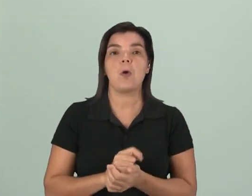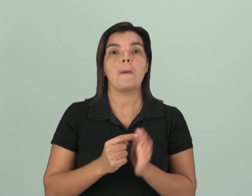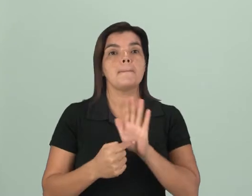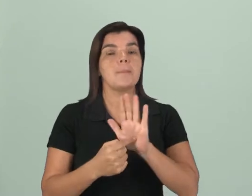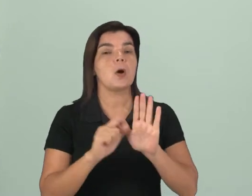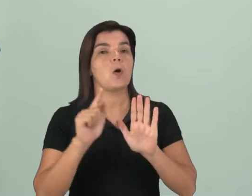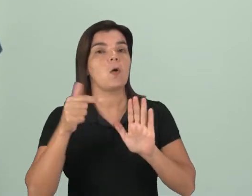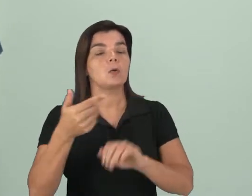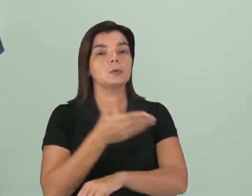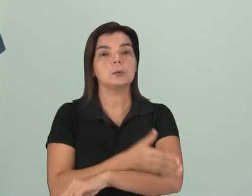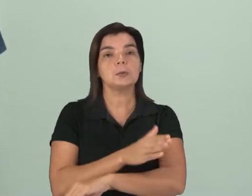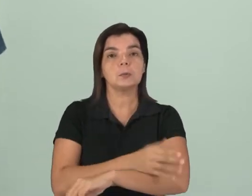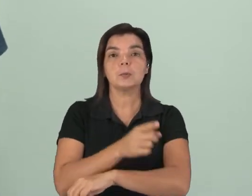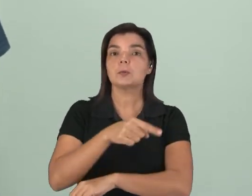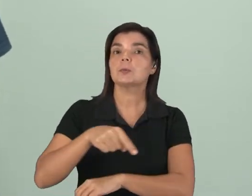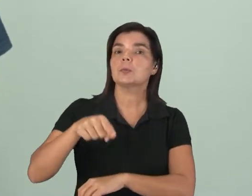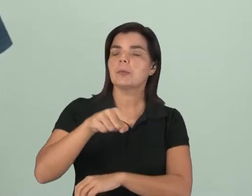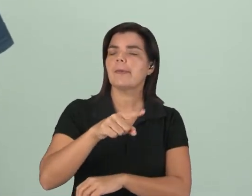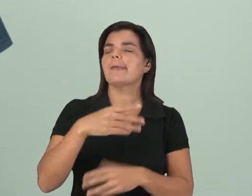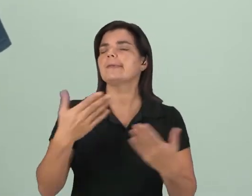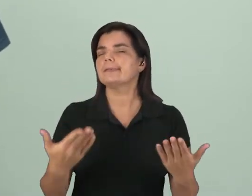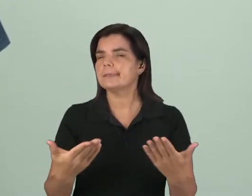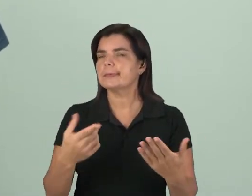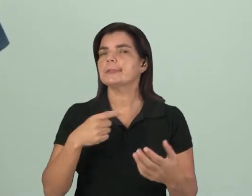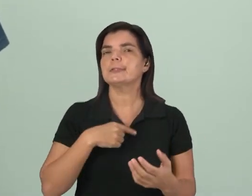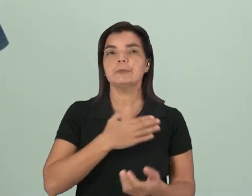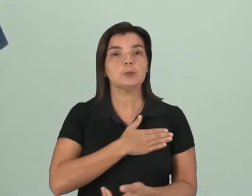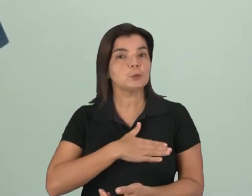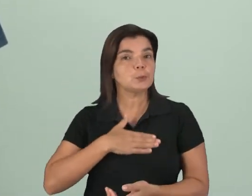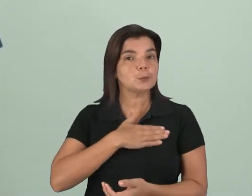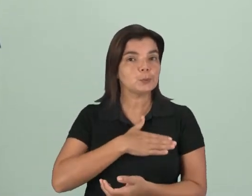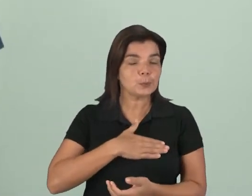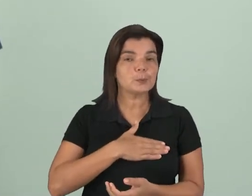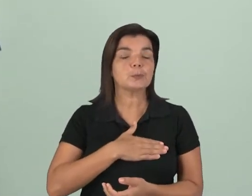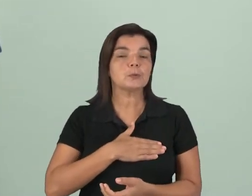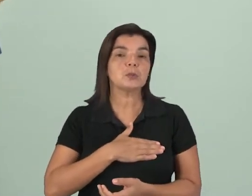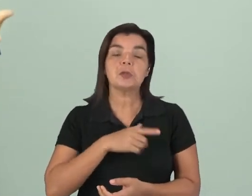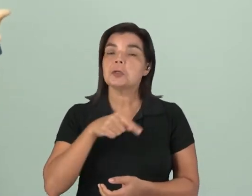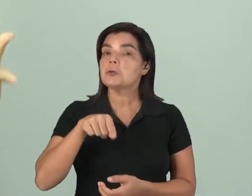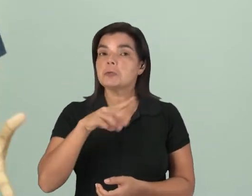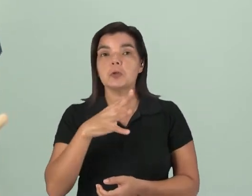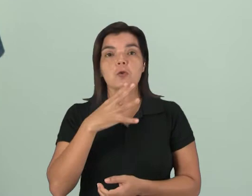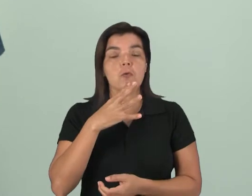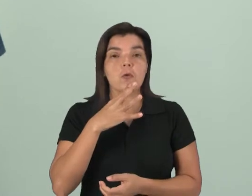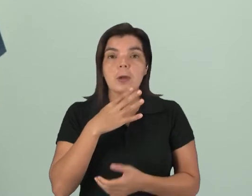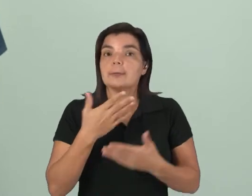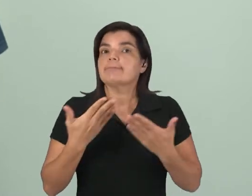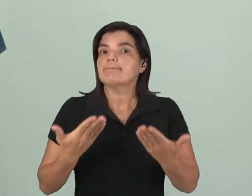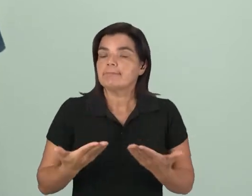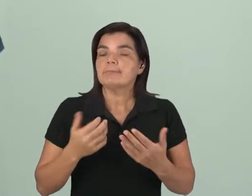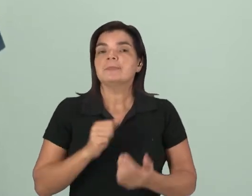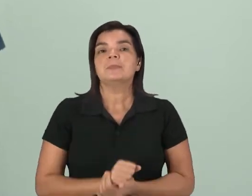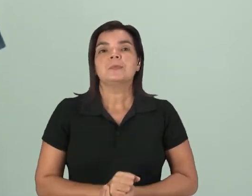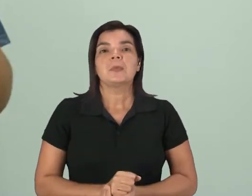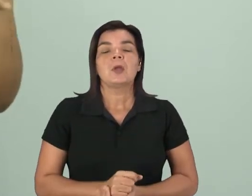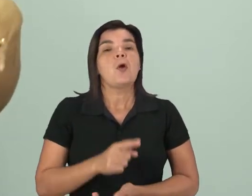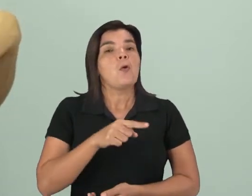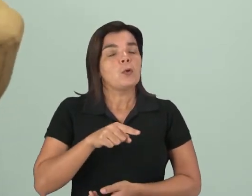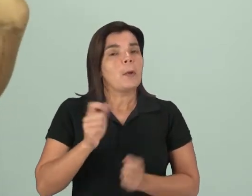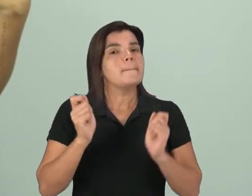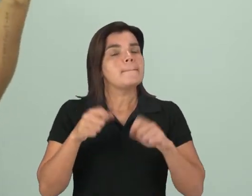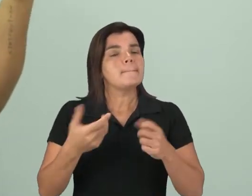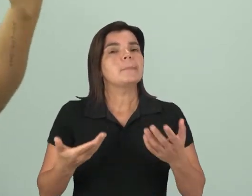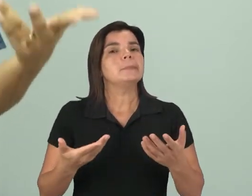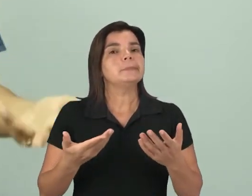mostrar outras práticas para vocês, porque vai que vocês se identificam, que vocês não conhecem tanto, né? E aí